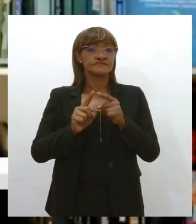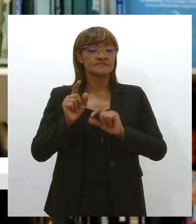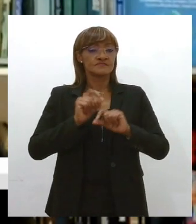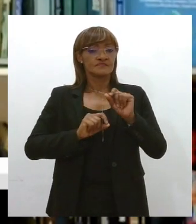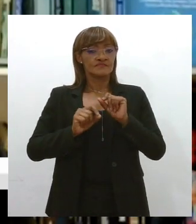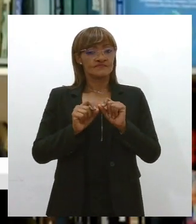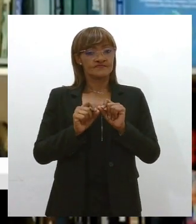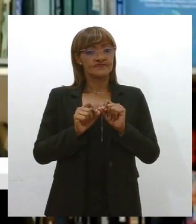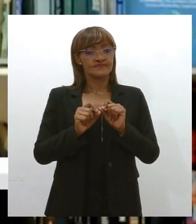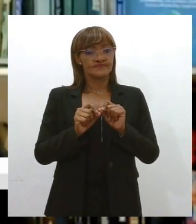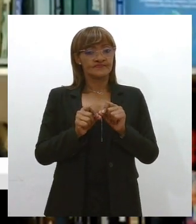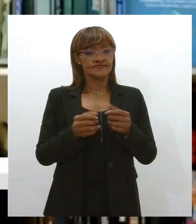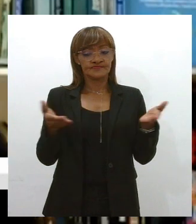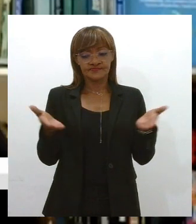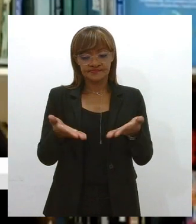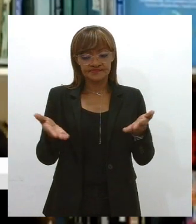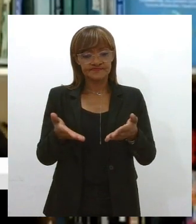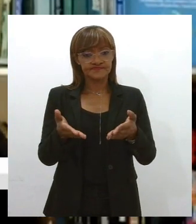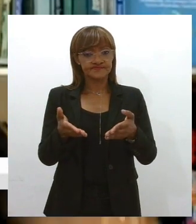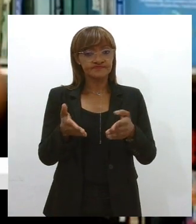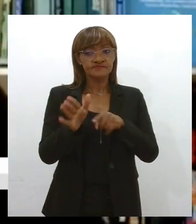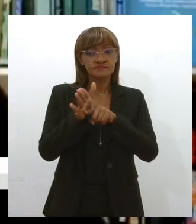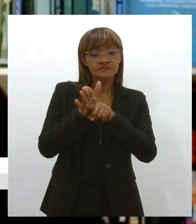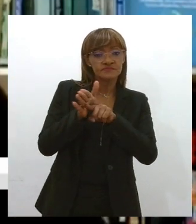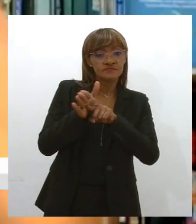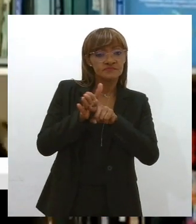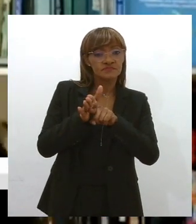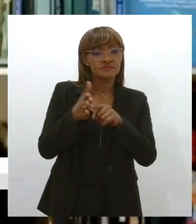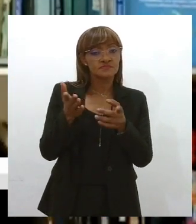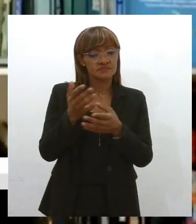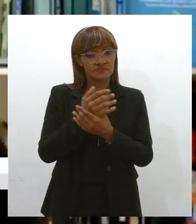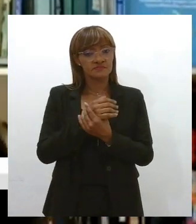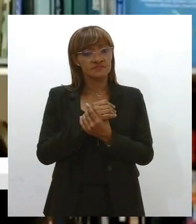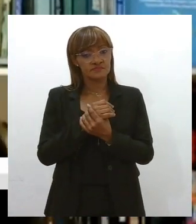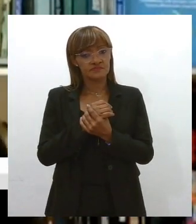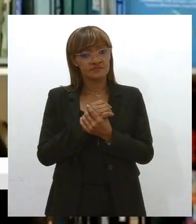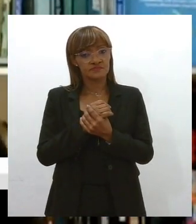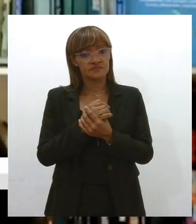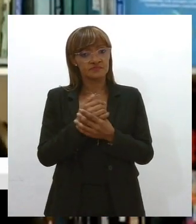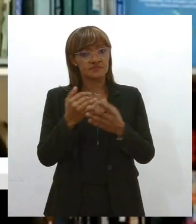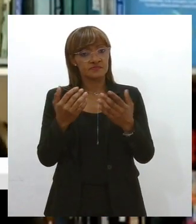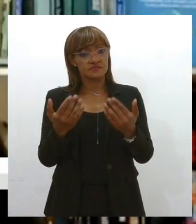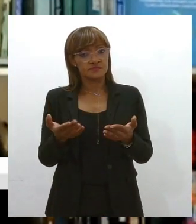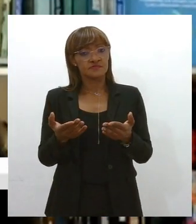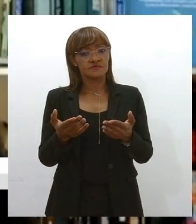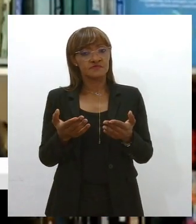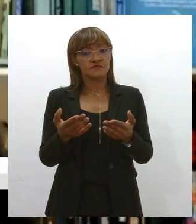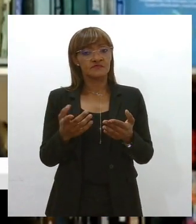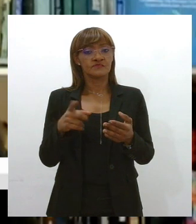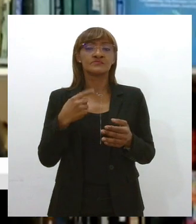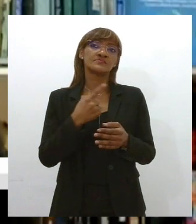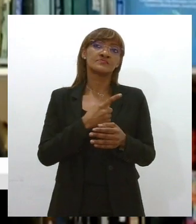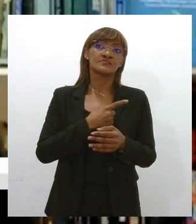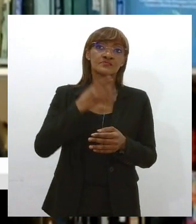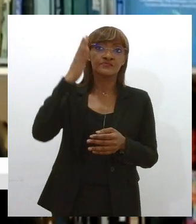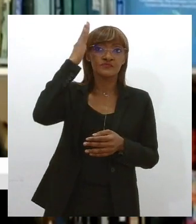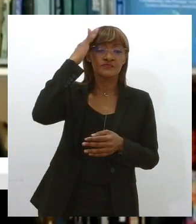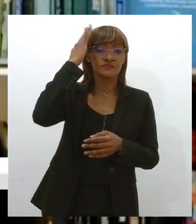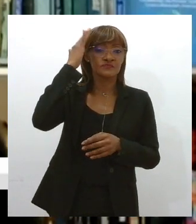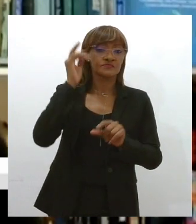está sendo estudado agora, porque está sendo vivido agora, né? Então, assim, o que a gente vai entender a